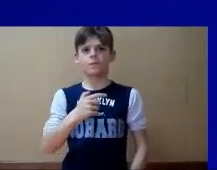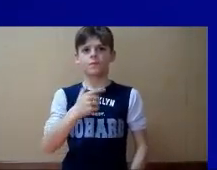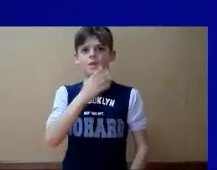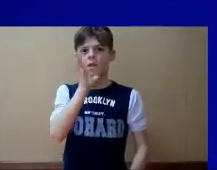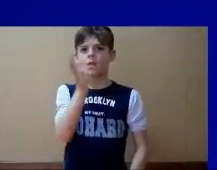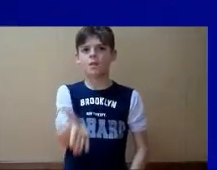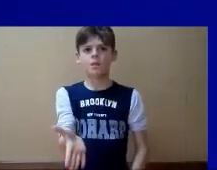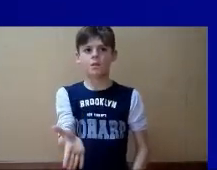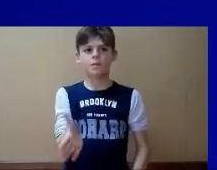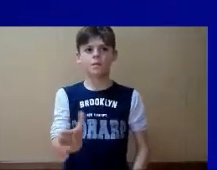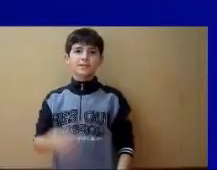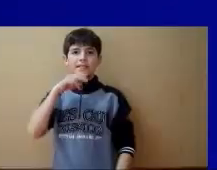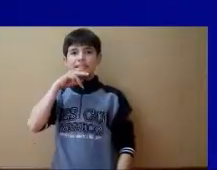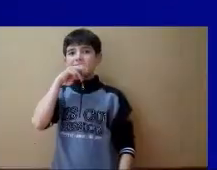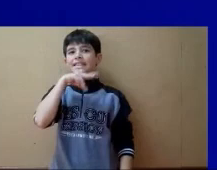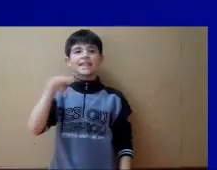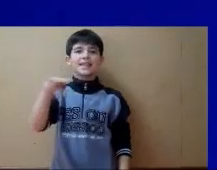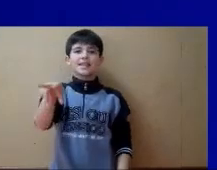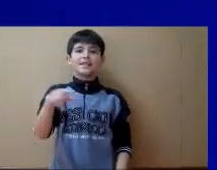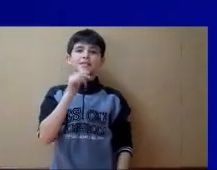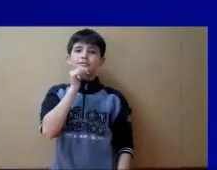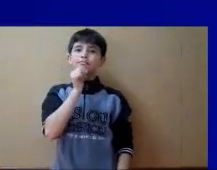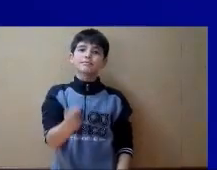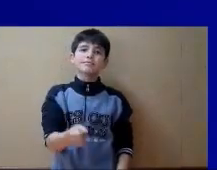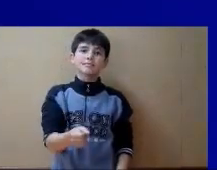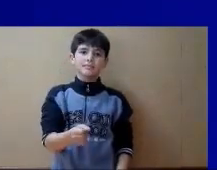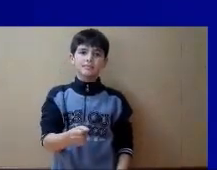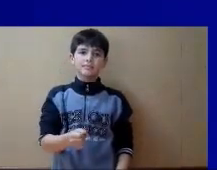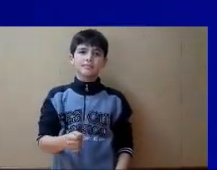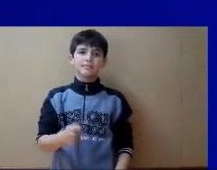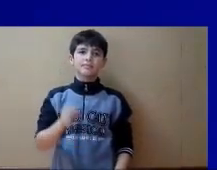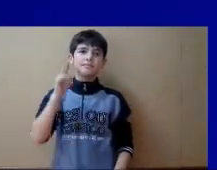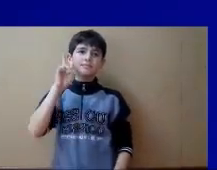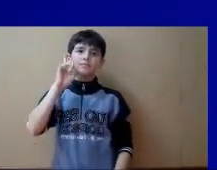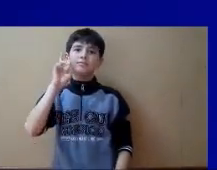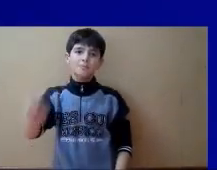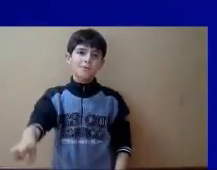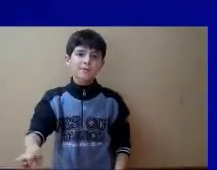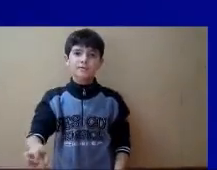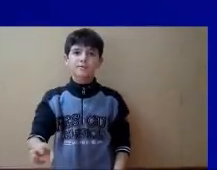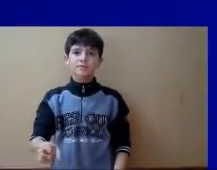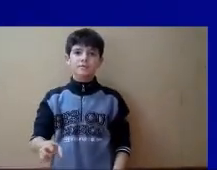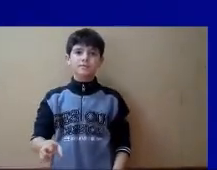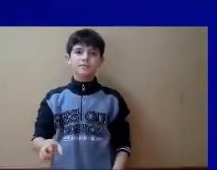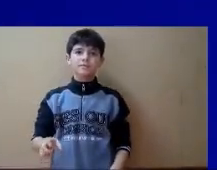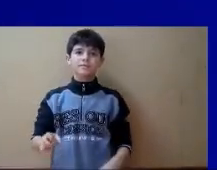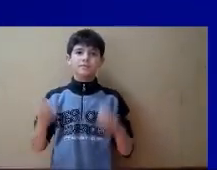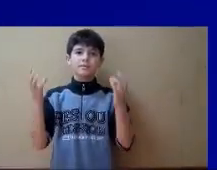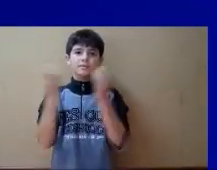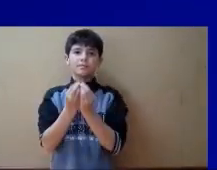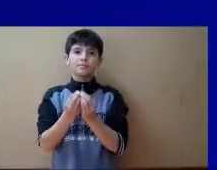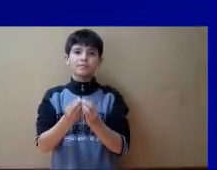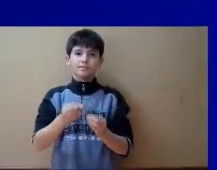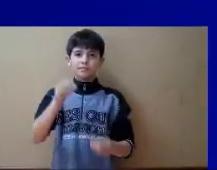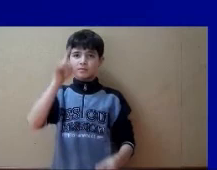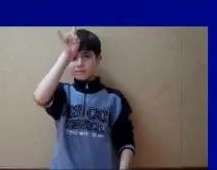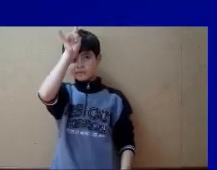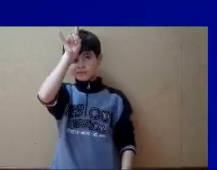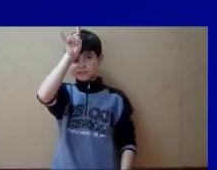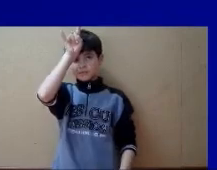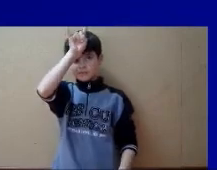habitante trouxe uma novidade. Encontrei a serpente morta ao lado dos restos do teu salvador.